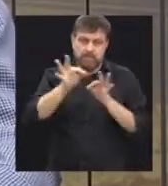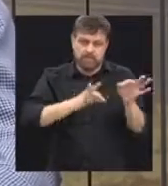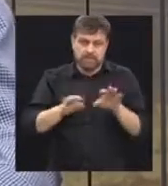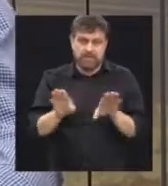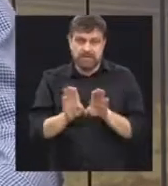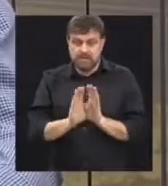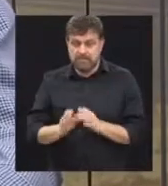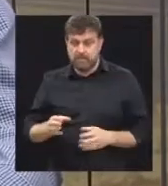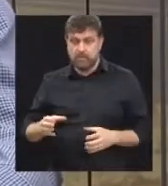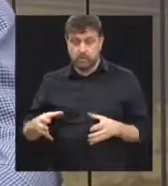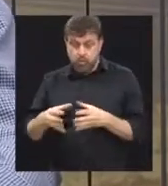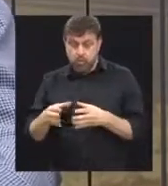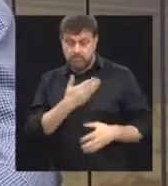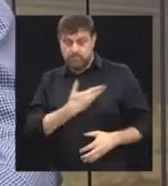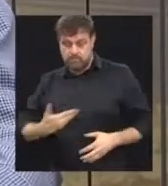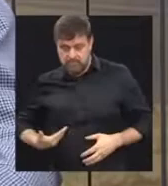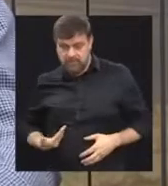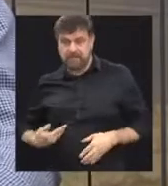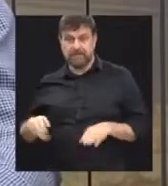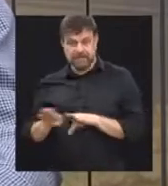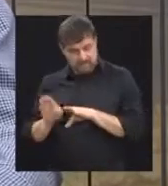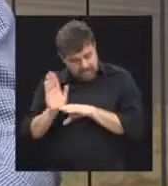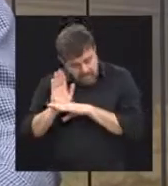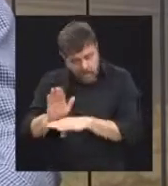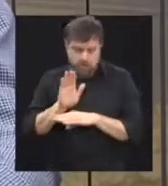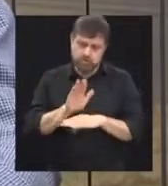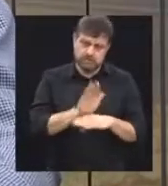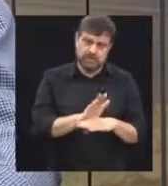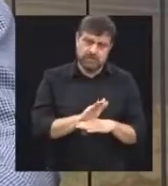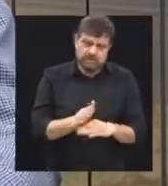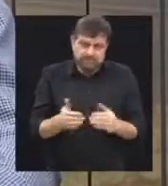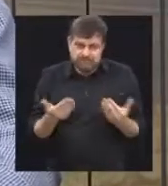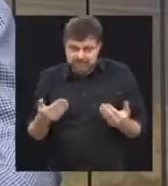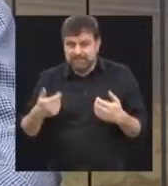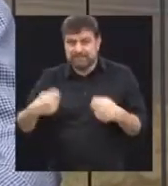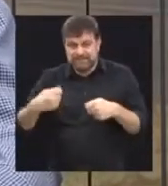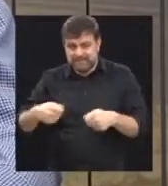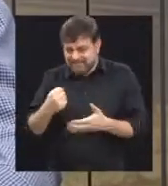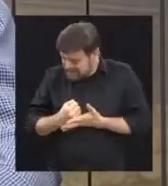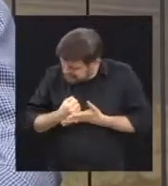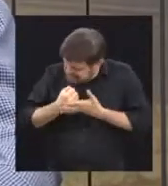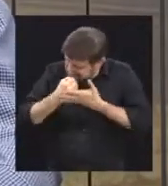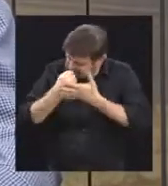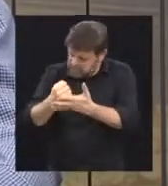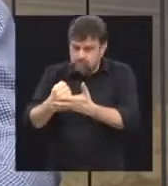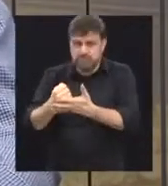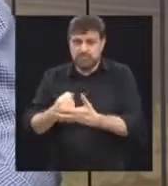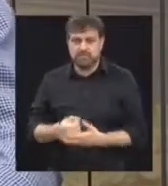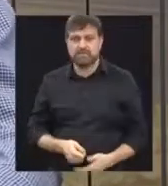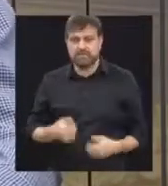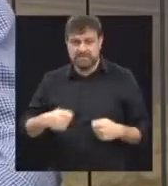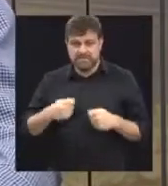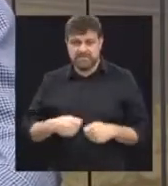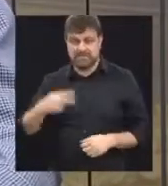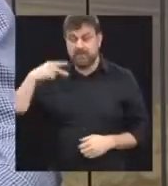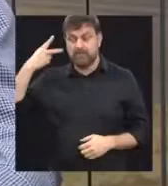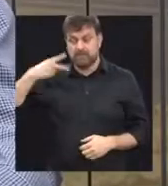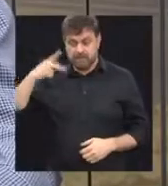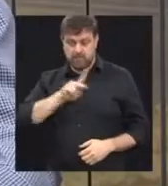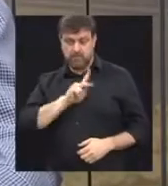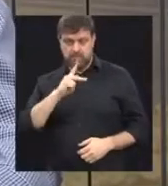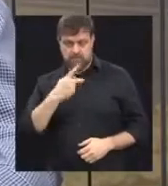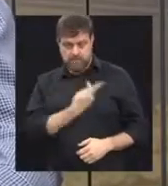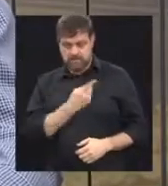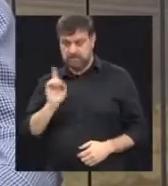órgãos governamentais, que têm nos apoiado bastante, mas precisamos de ajuda, precisamos de suporte, como do vereador esteve